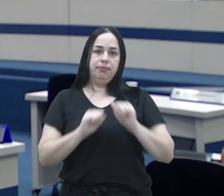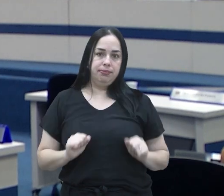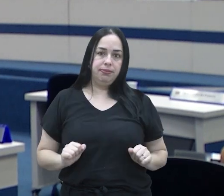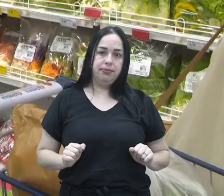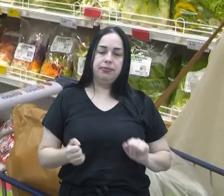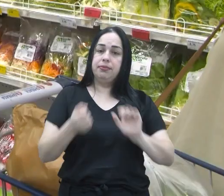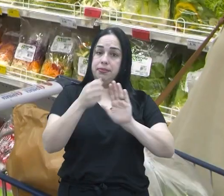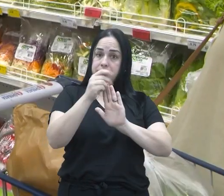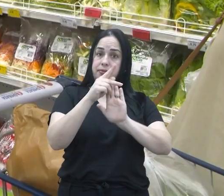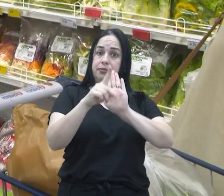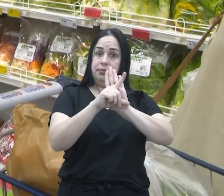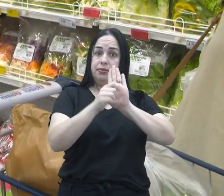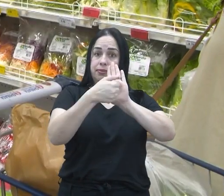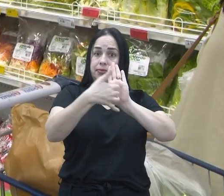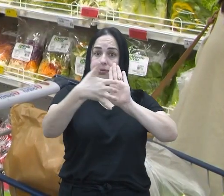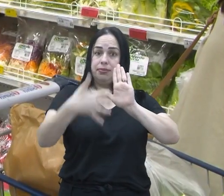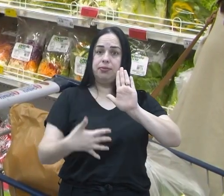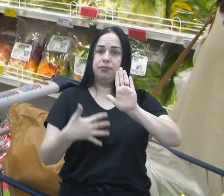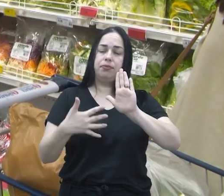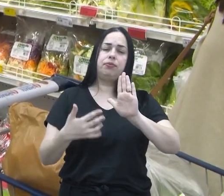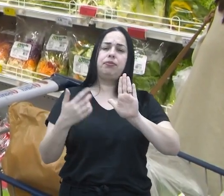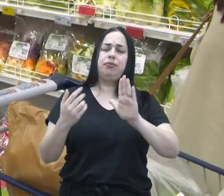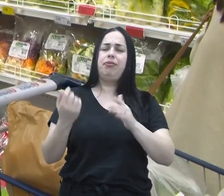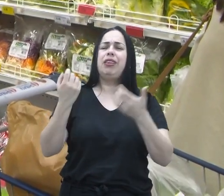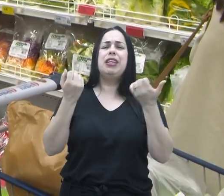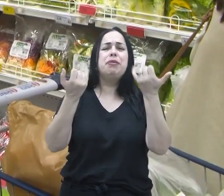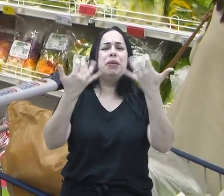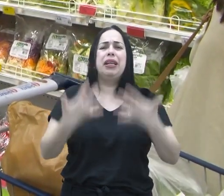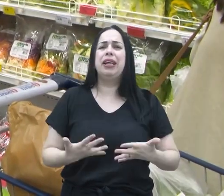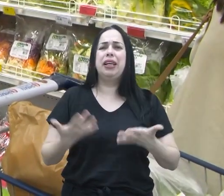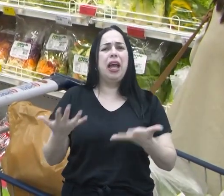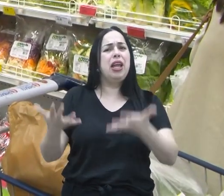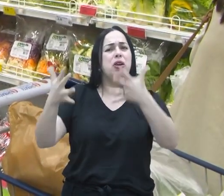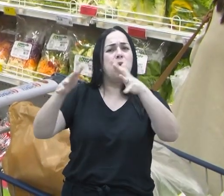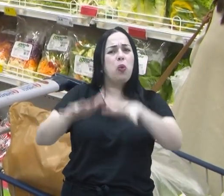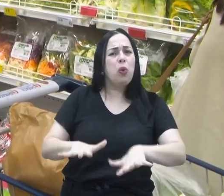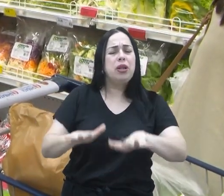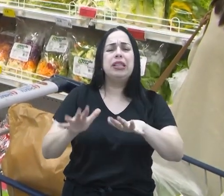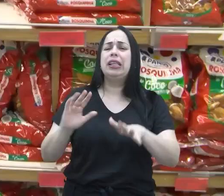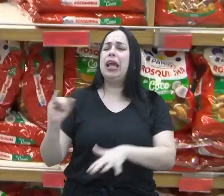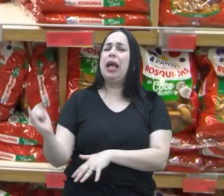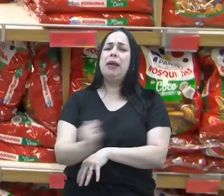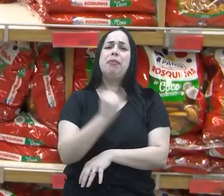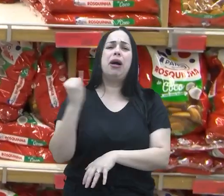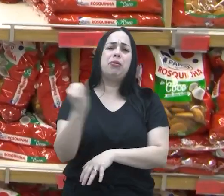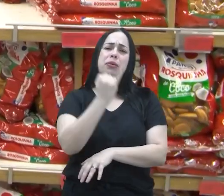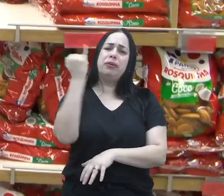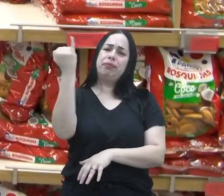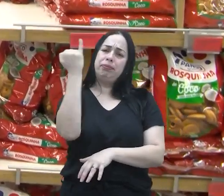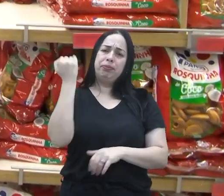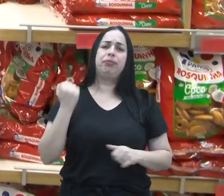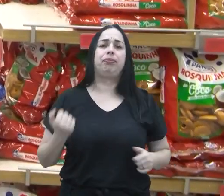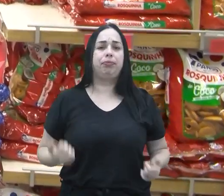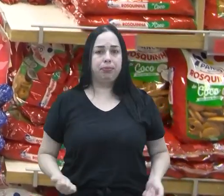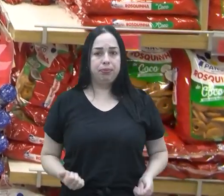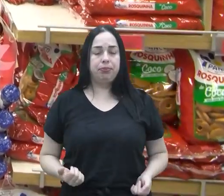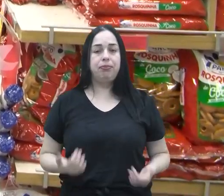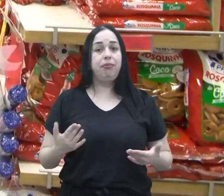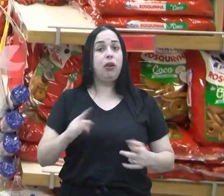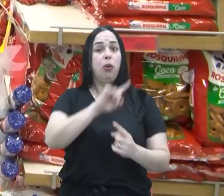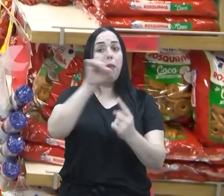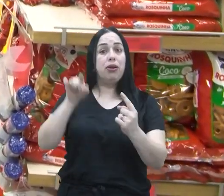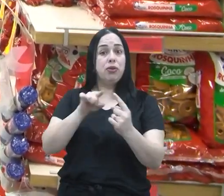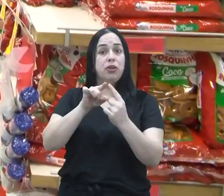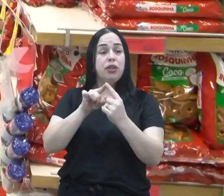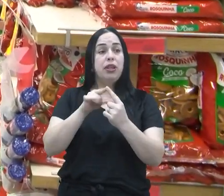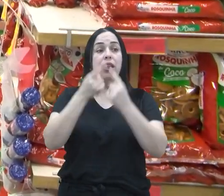serem contratados. Na justificativa, o projeto defende a importância da inclusão das pessoas com espectro autista no mercado de